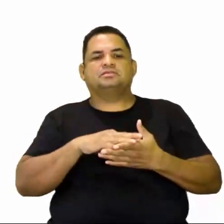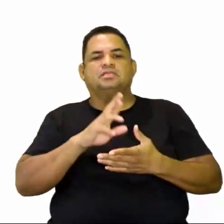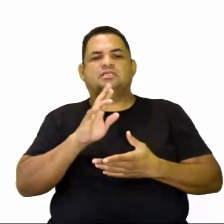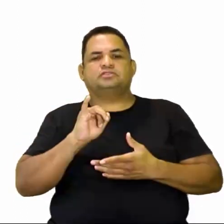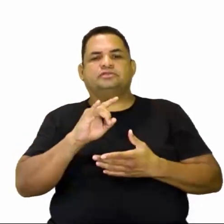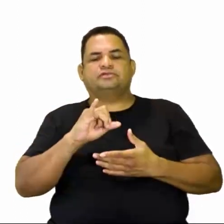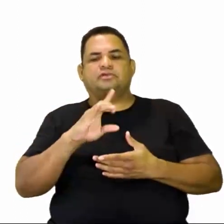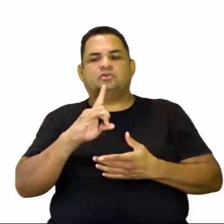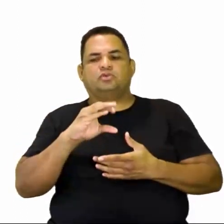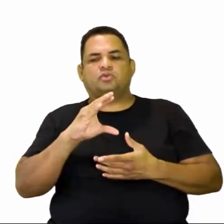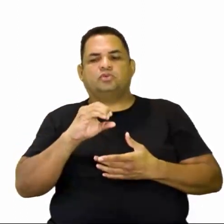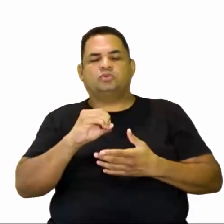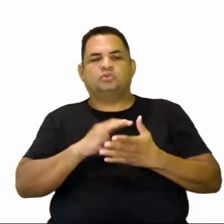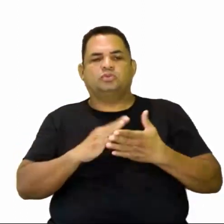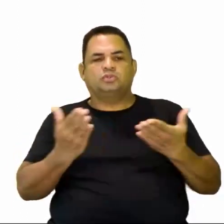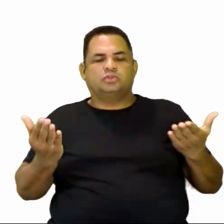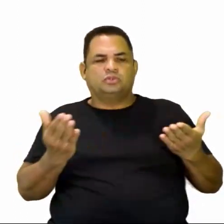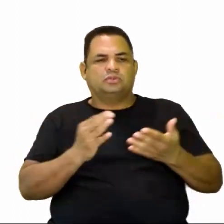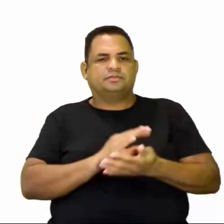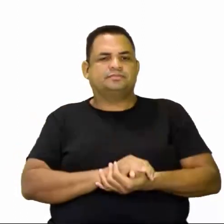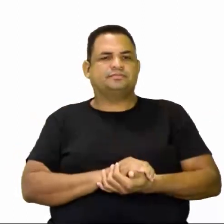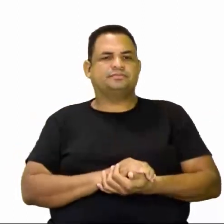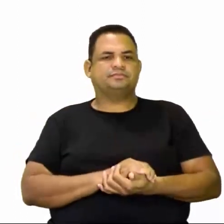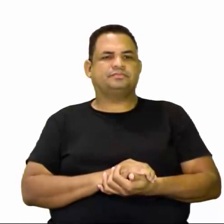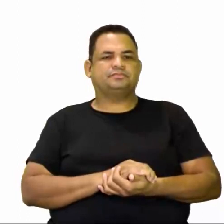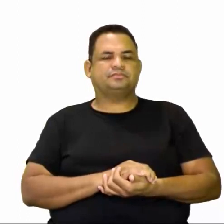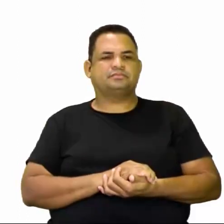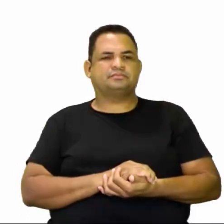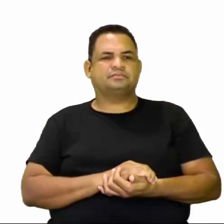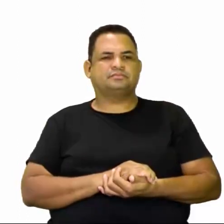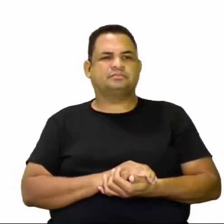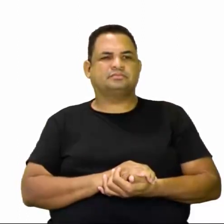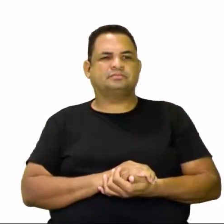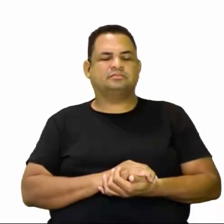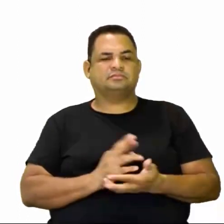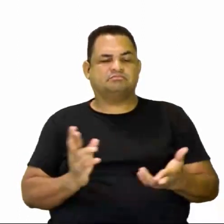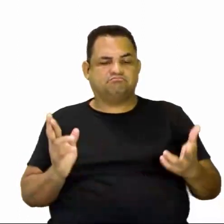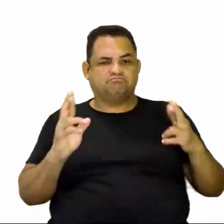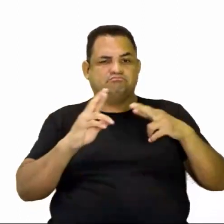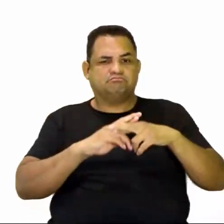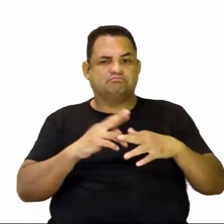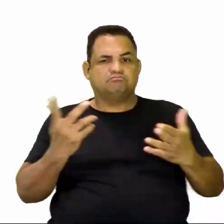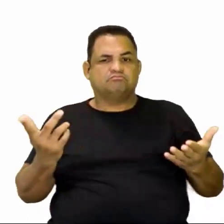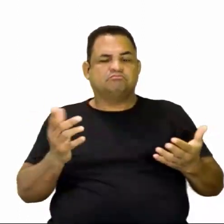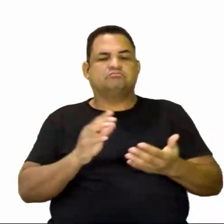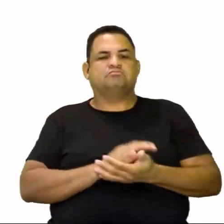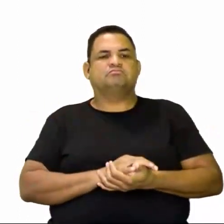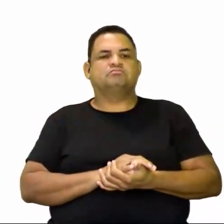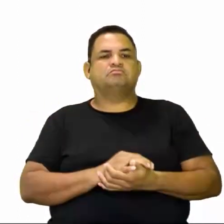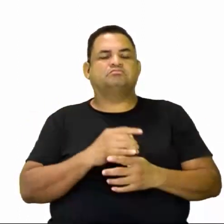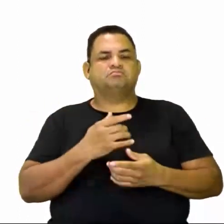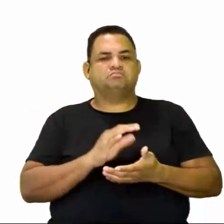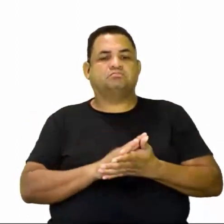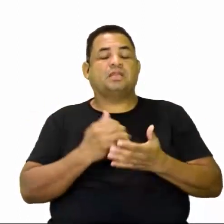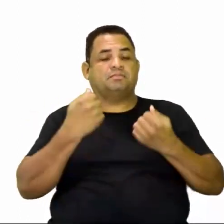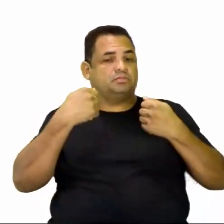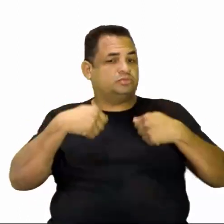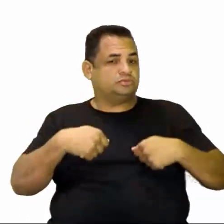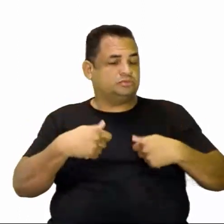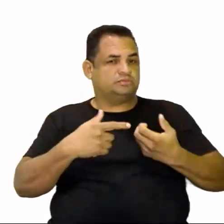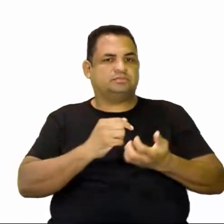iodo. Sendo assim, a reação realmente é